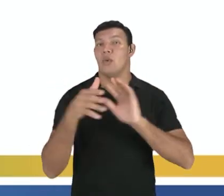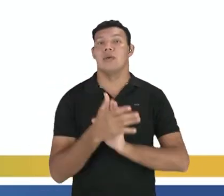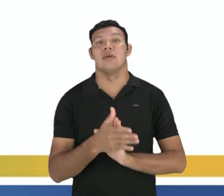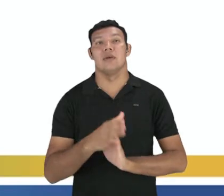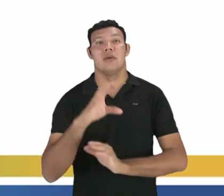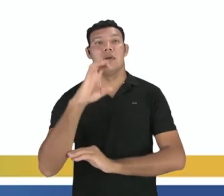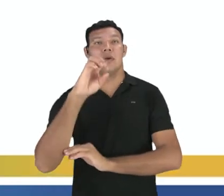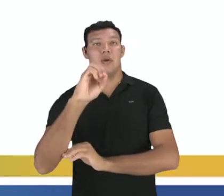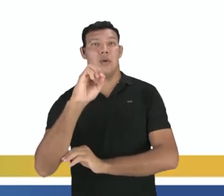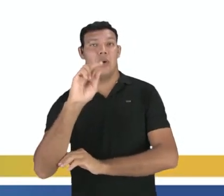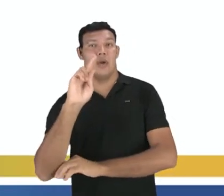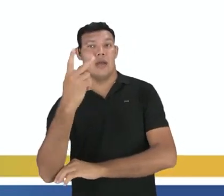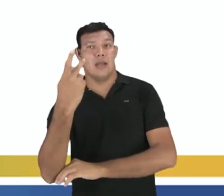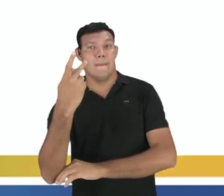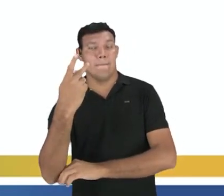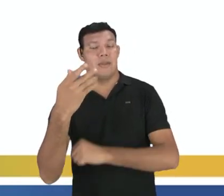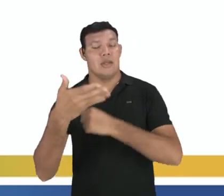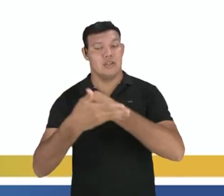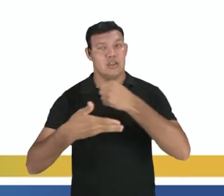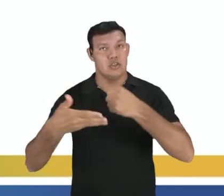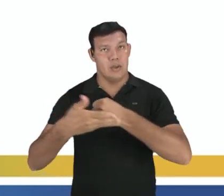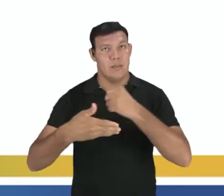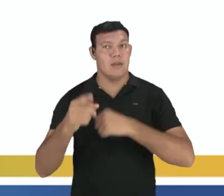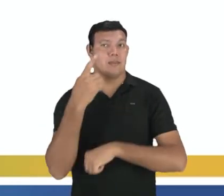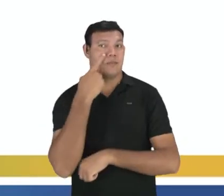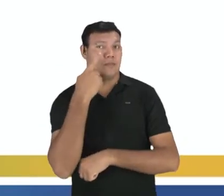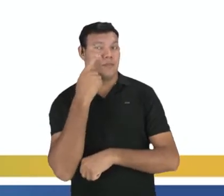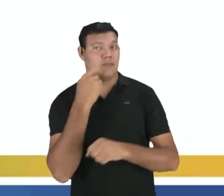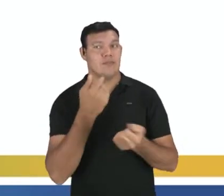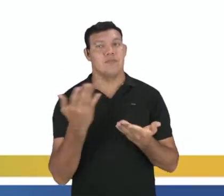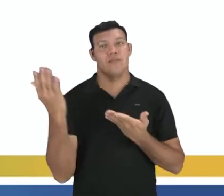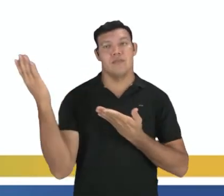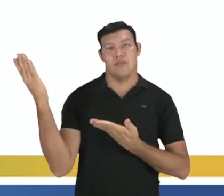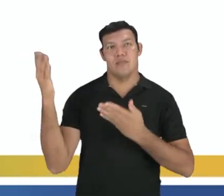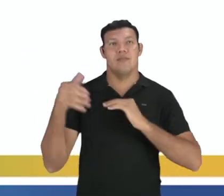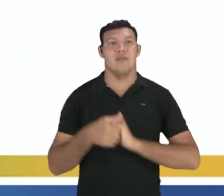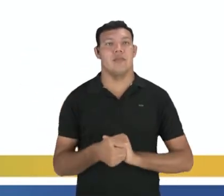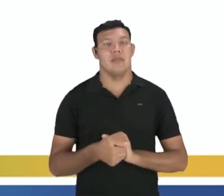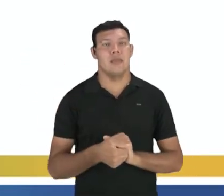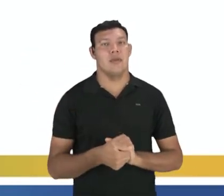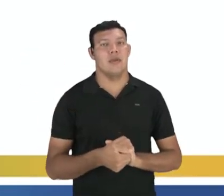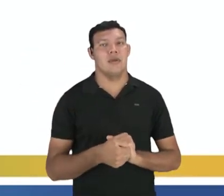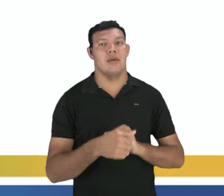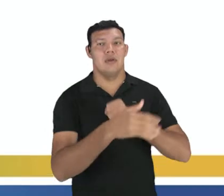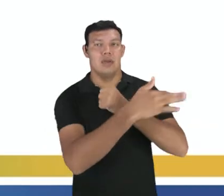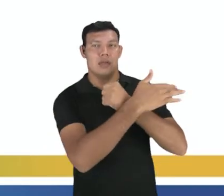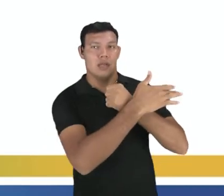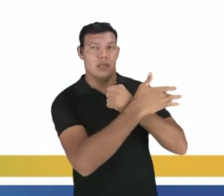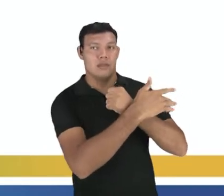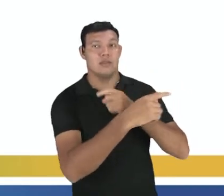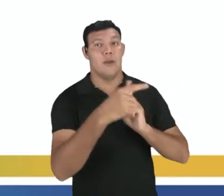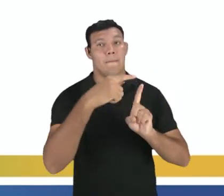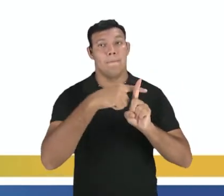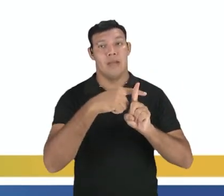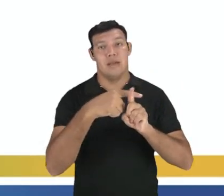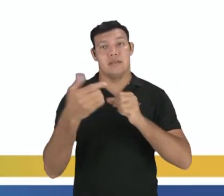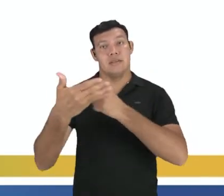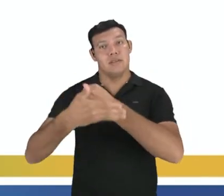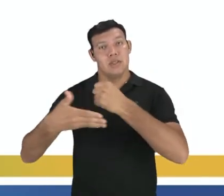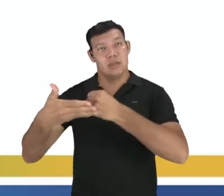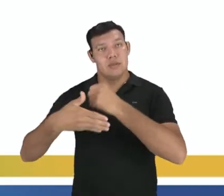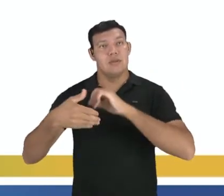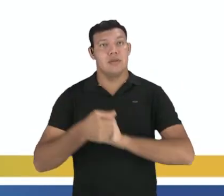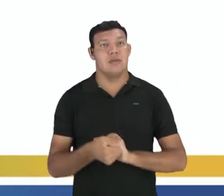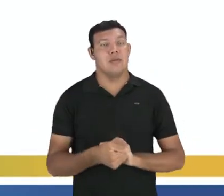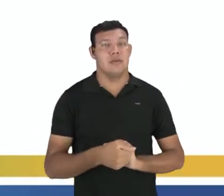OH- da base. Como a gente pode observar aqui, ó, a gente tem o ácido e temos a base. Agora vamos ver a